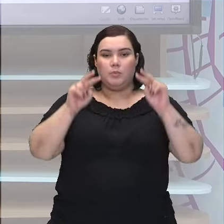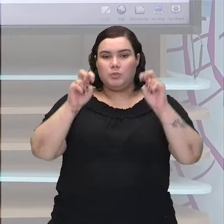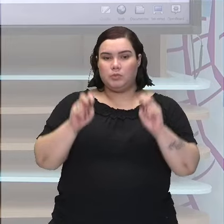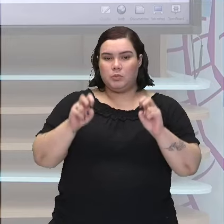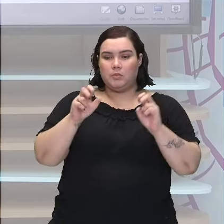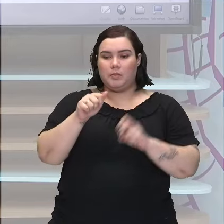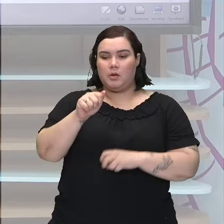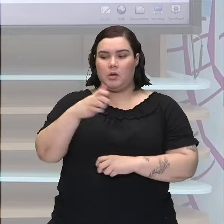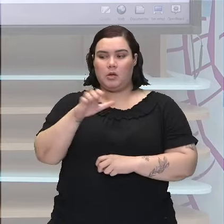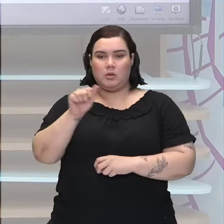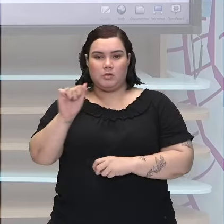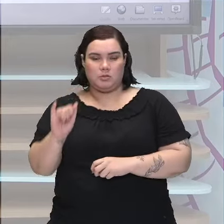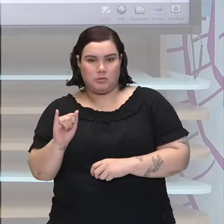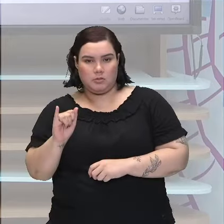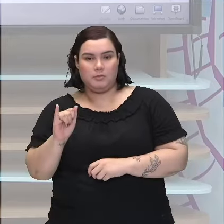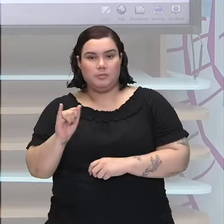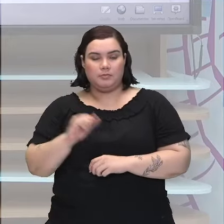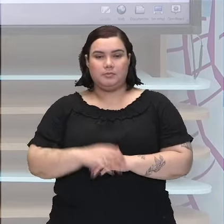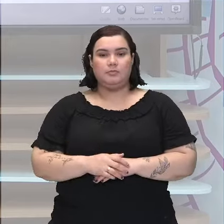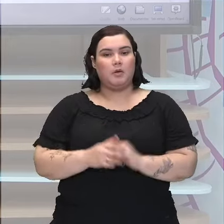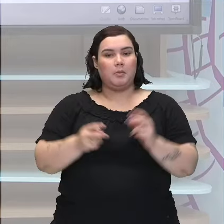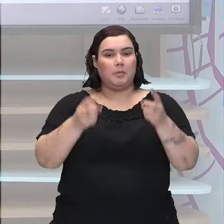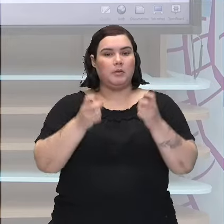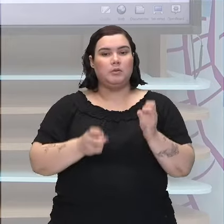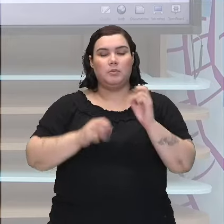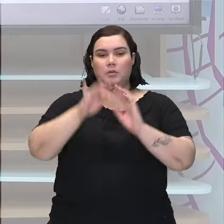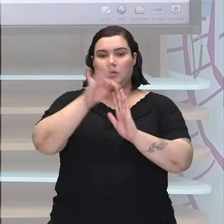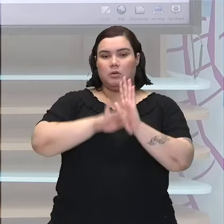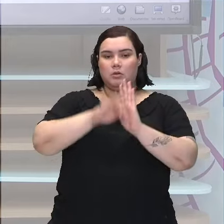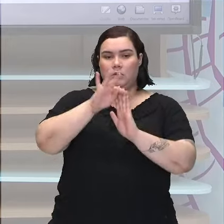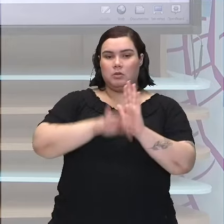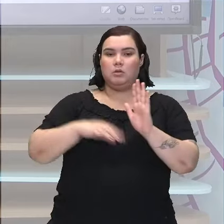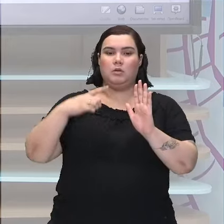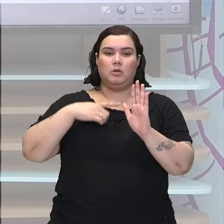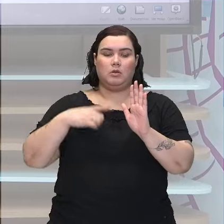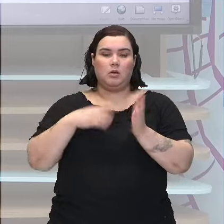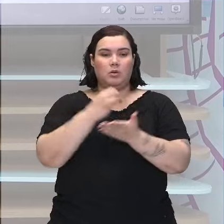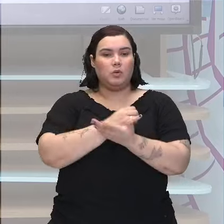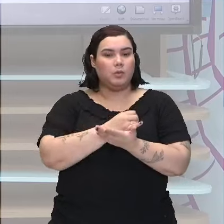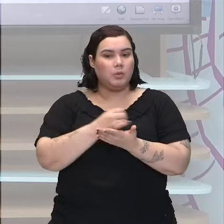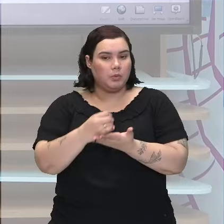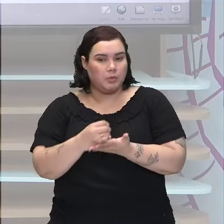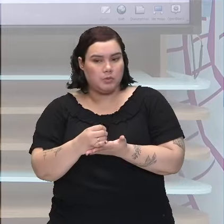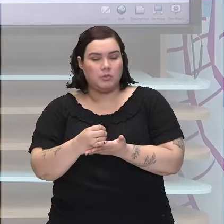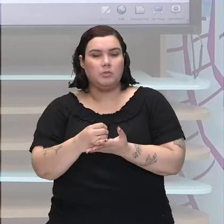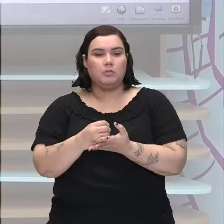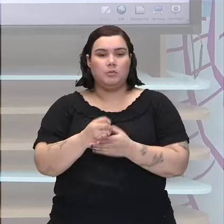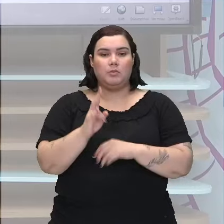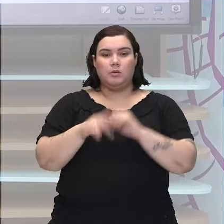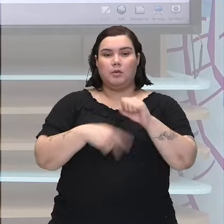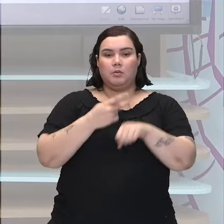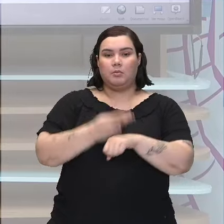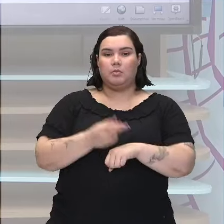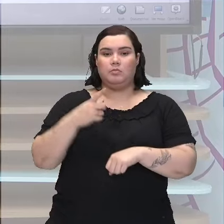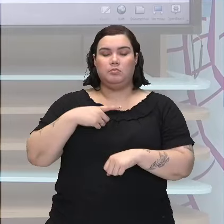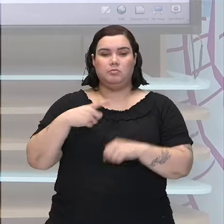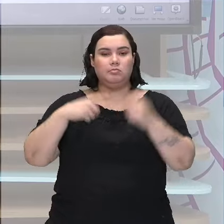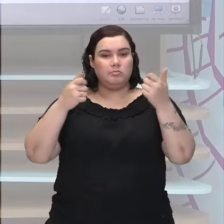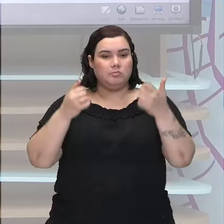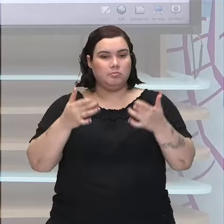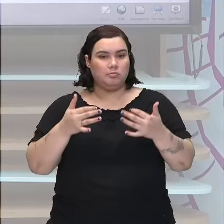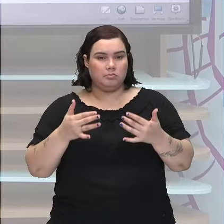o açaí. Observem que o texto coloca uma introdução, depois ele vai